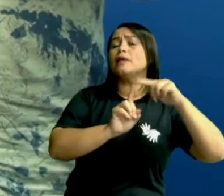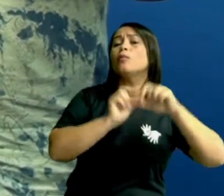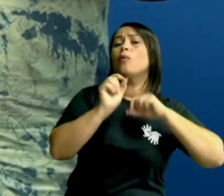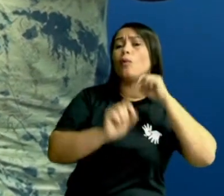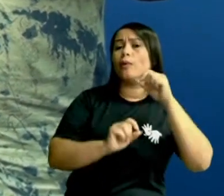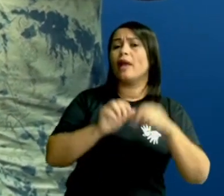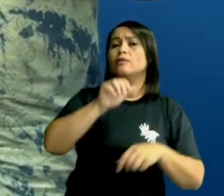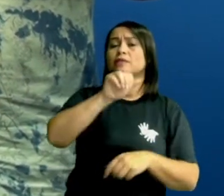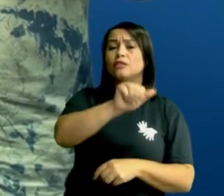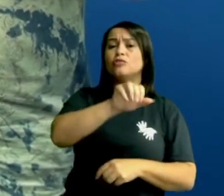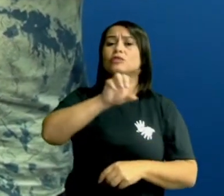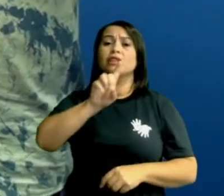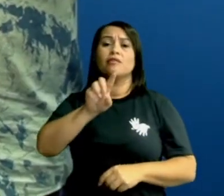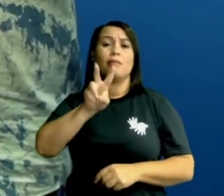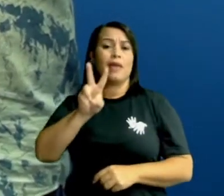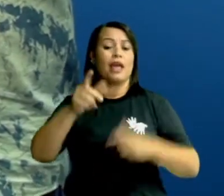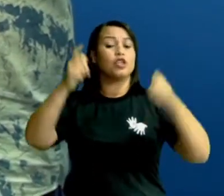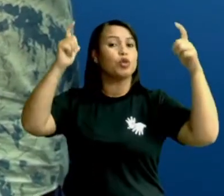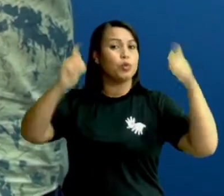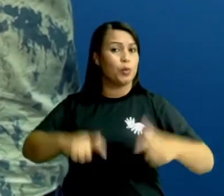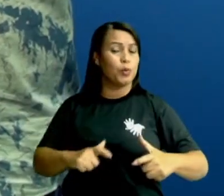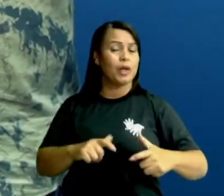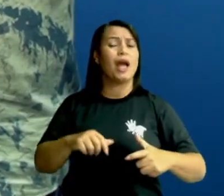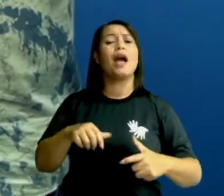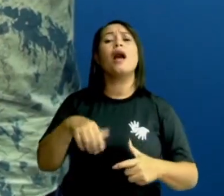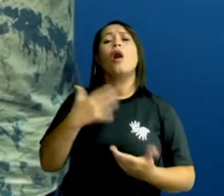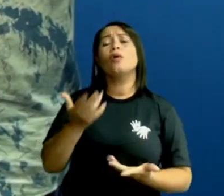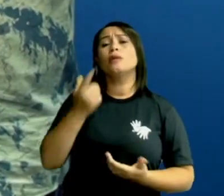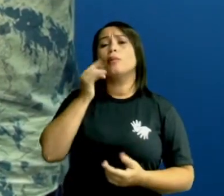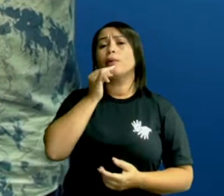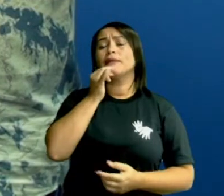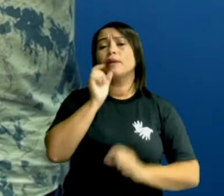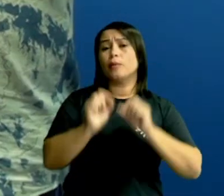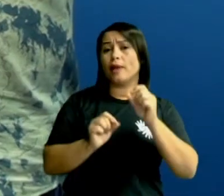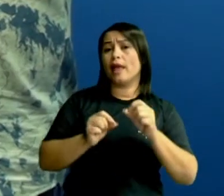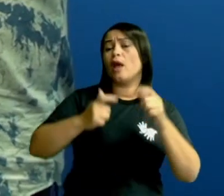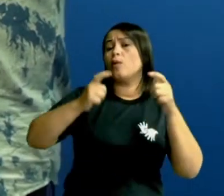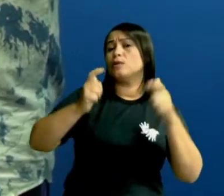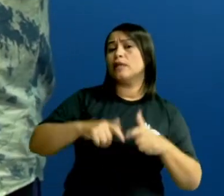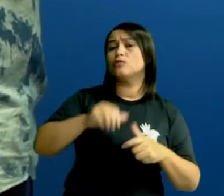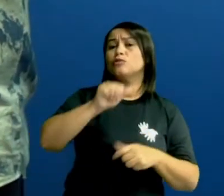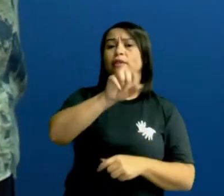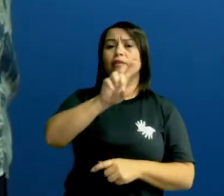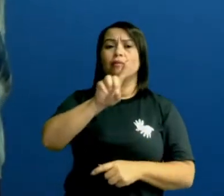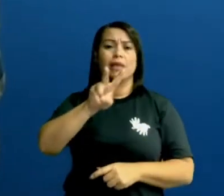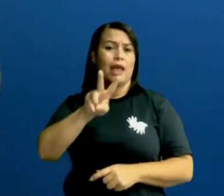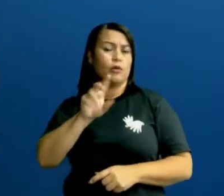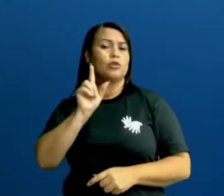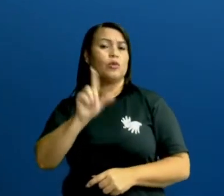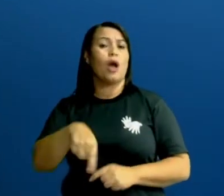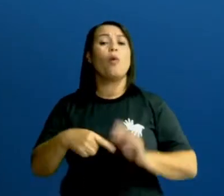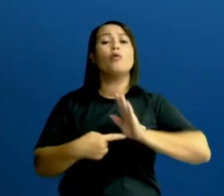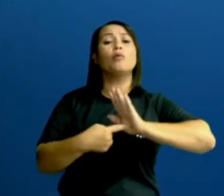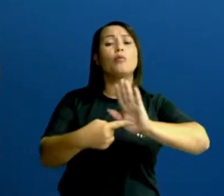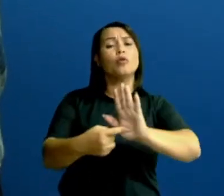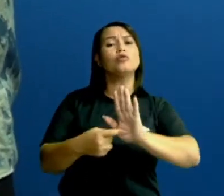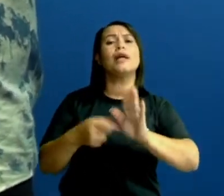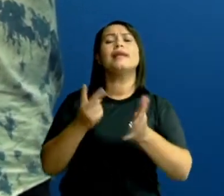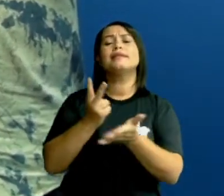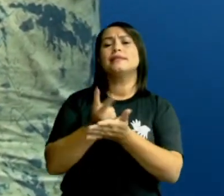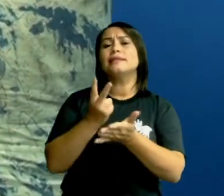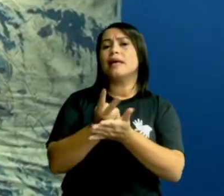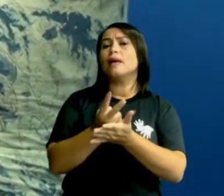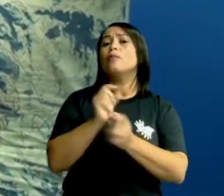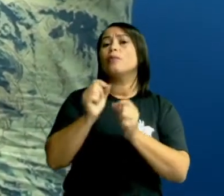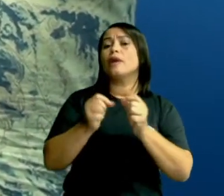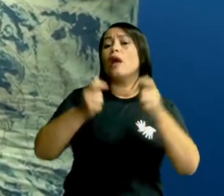os adjuntos adverbiais de lugar. Ou seja, os adjuntos adverbiais de lugar, eles sempre vão mostrar uma circunstância